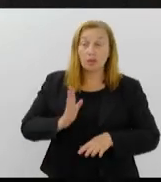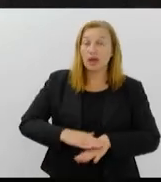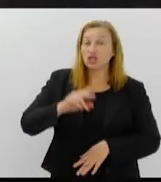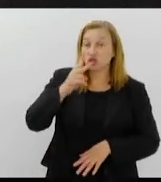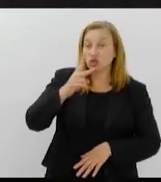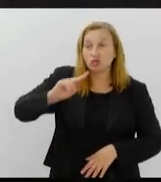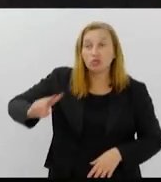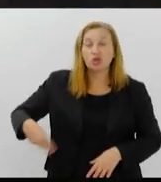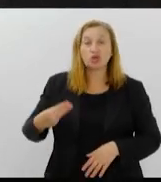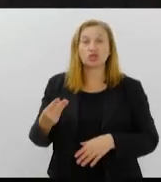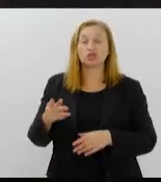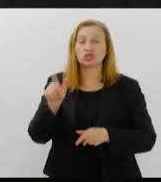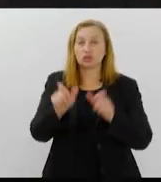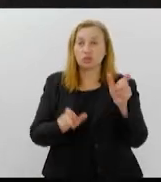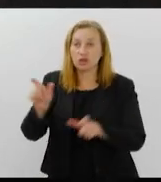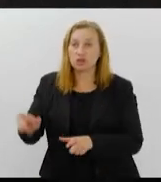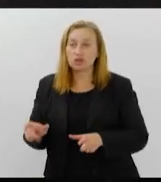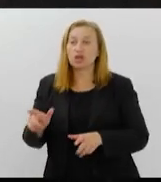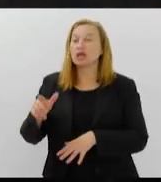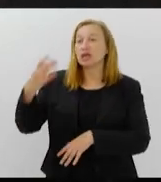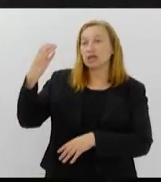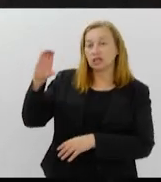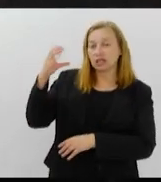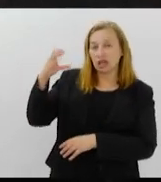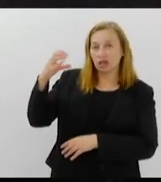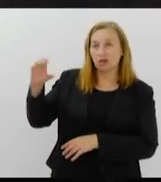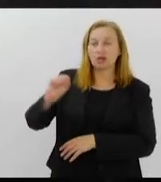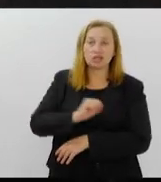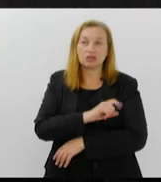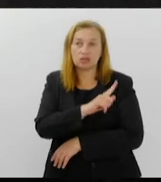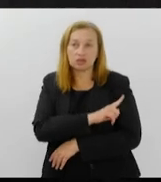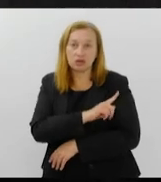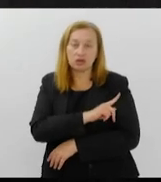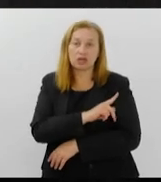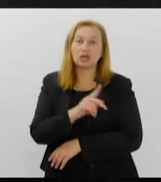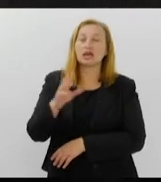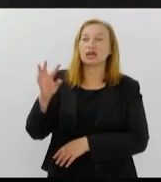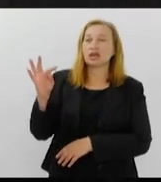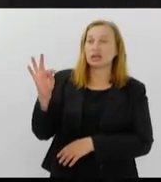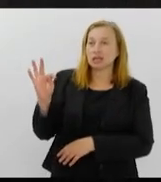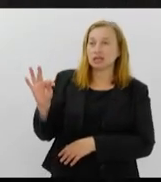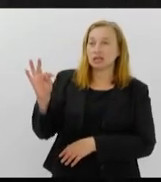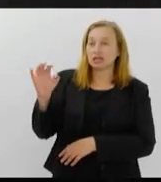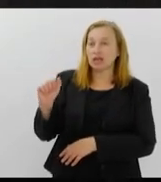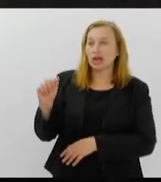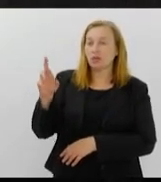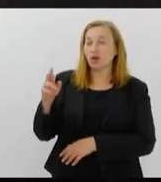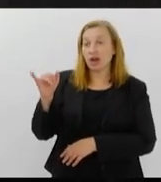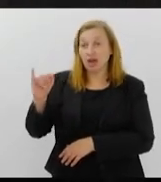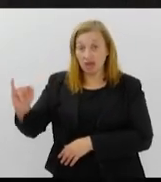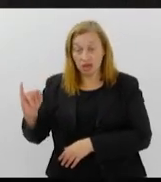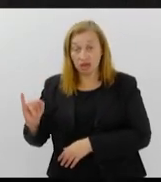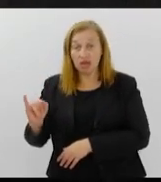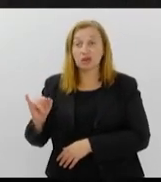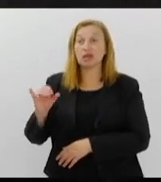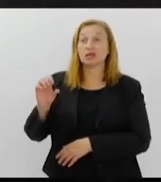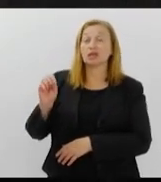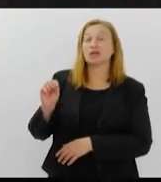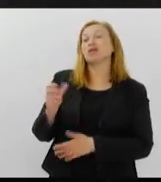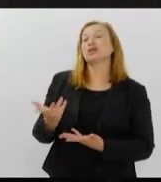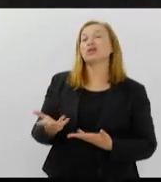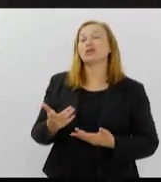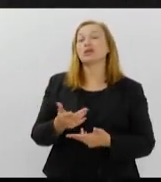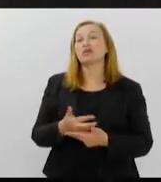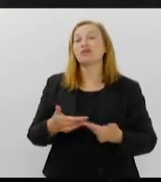pessoas em Niterói, São Gonçalo, Itaboraí, Paquetá, parte de Maricá, mas que acaba